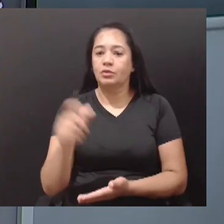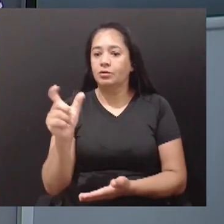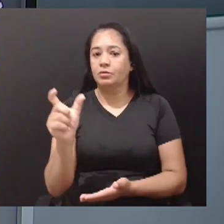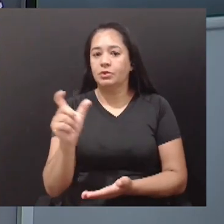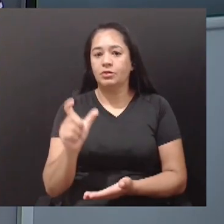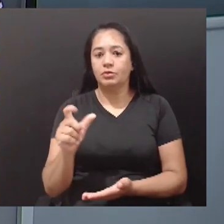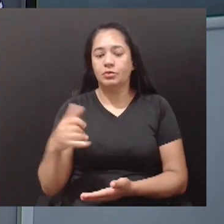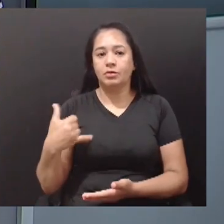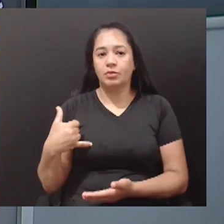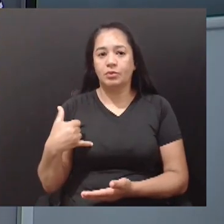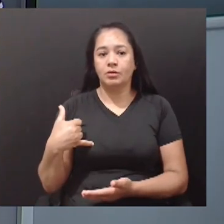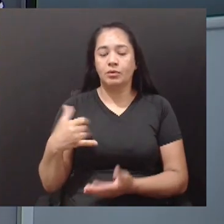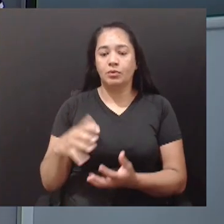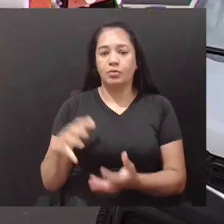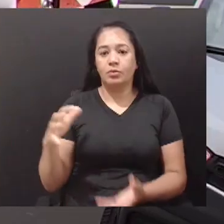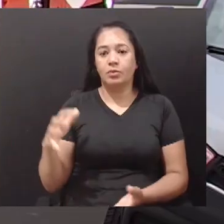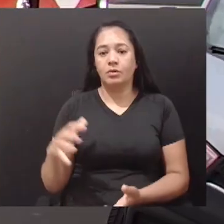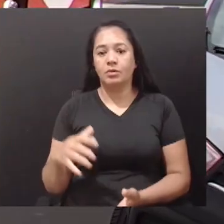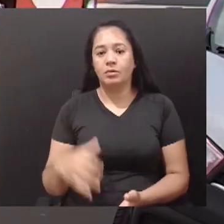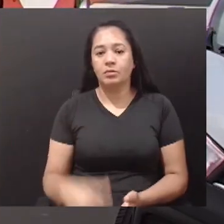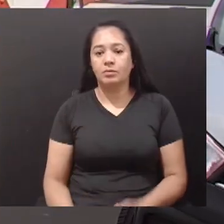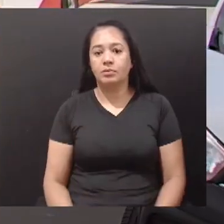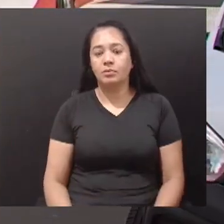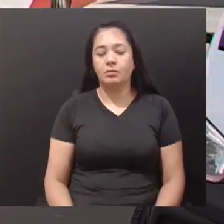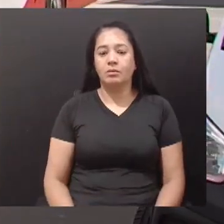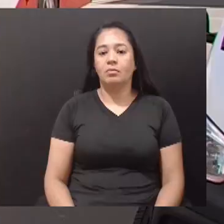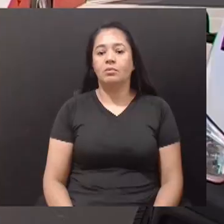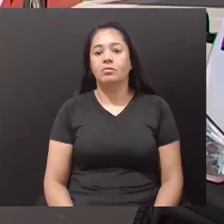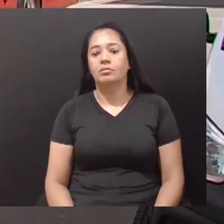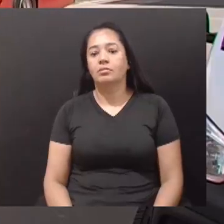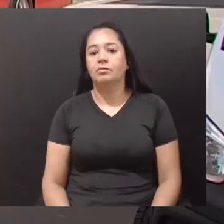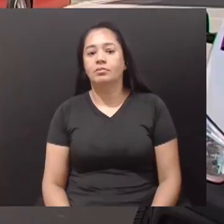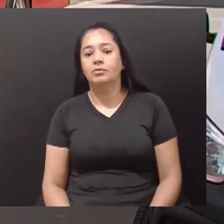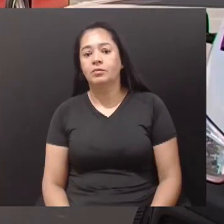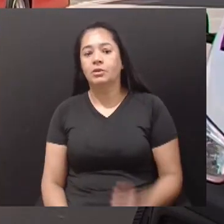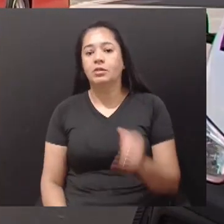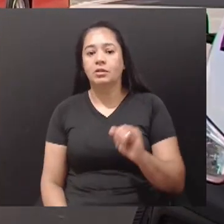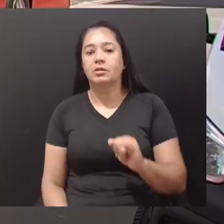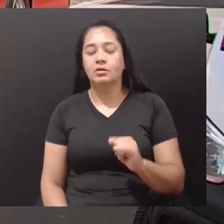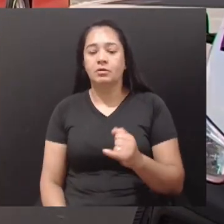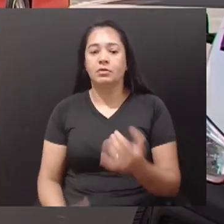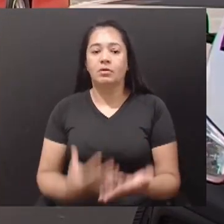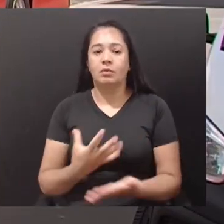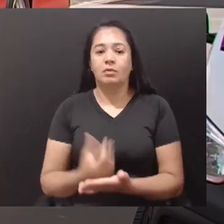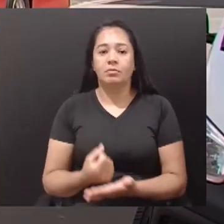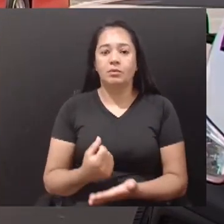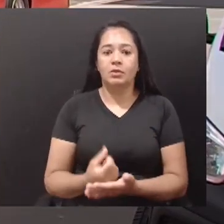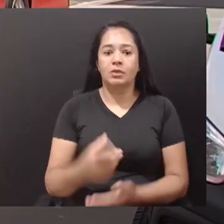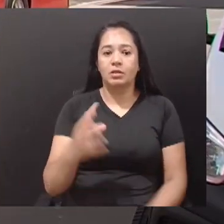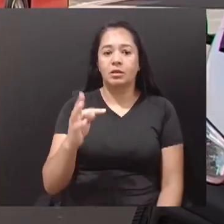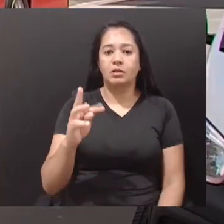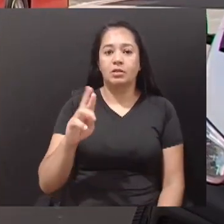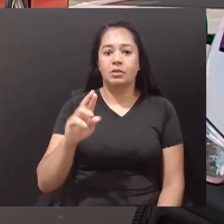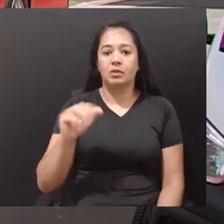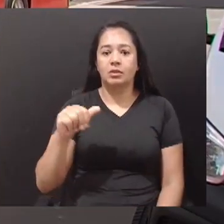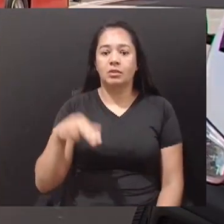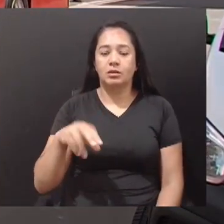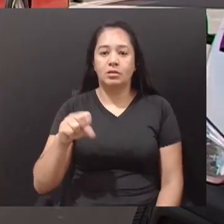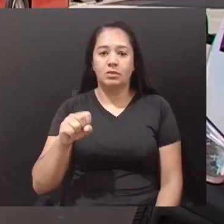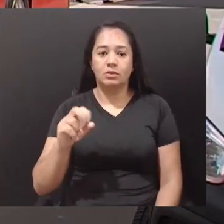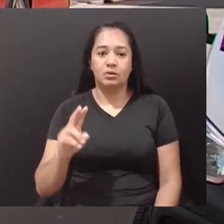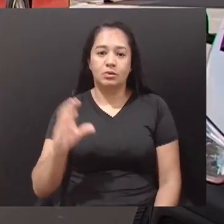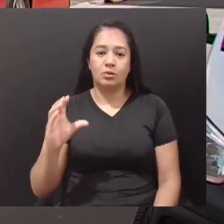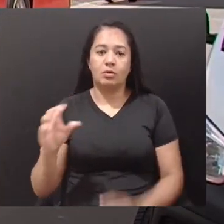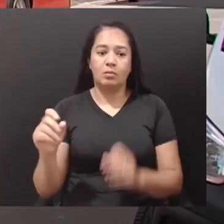idoso. Então, a pessoa que entrar no Transurc Smart, aquele aplicativo que nós temos, e ela